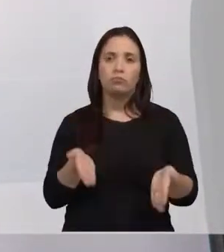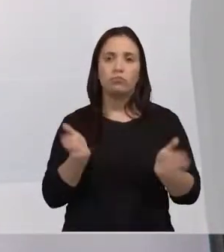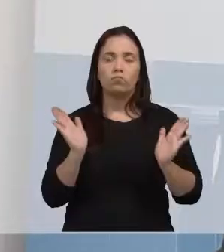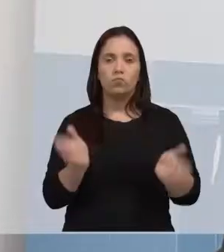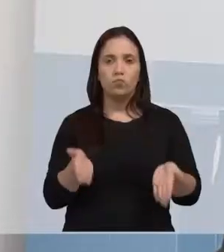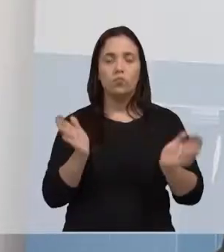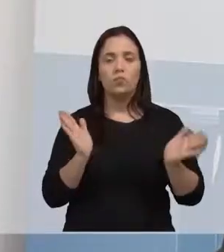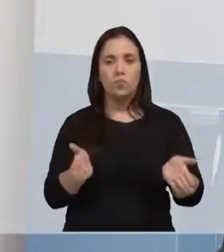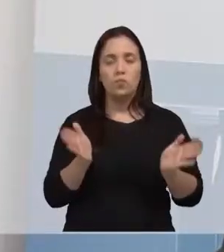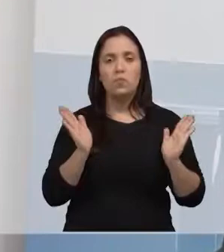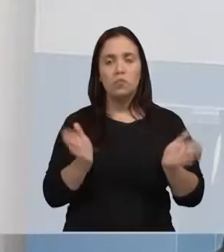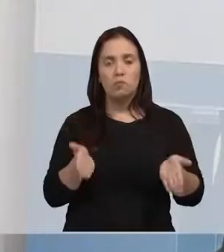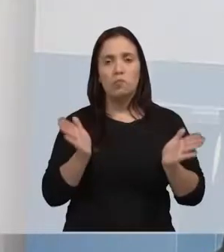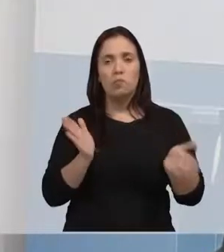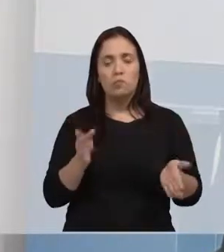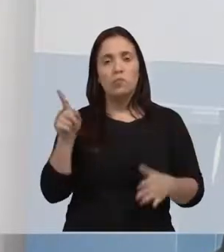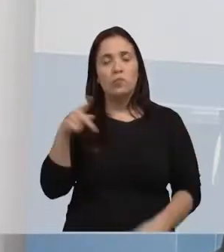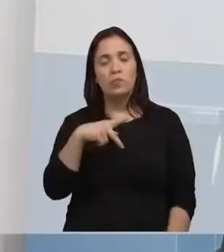denunciado